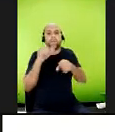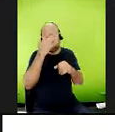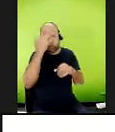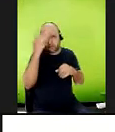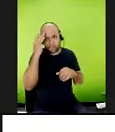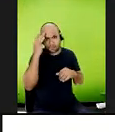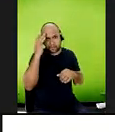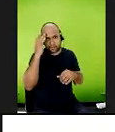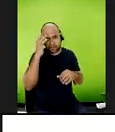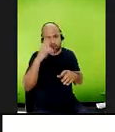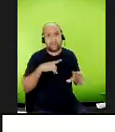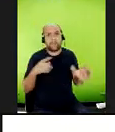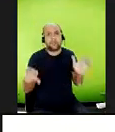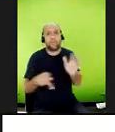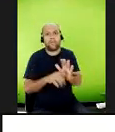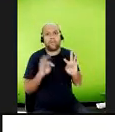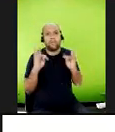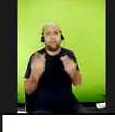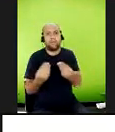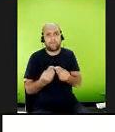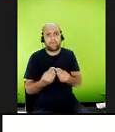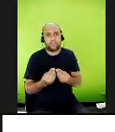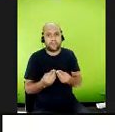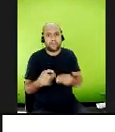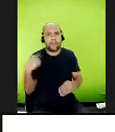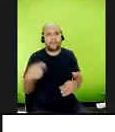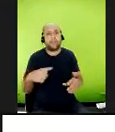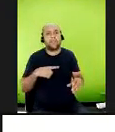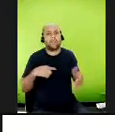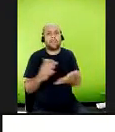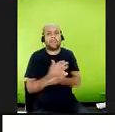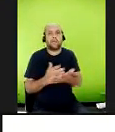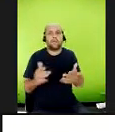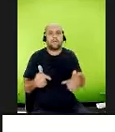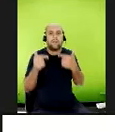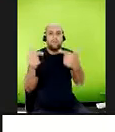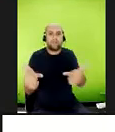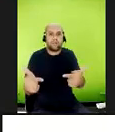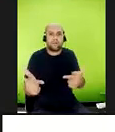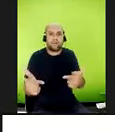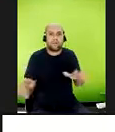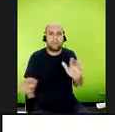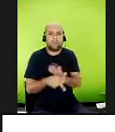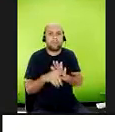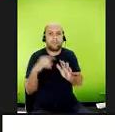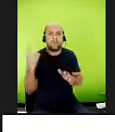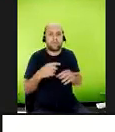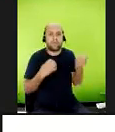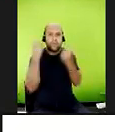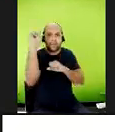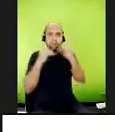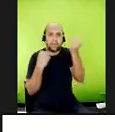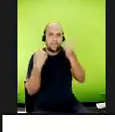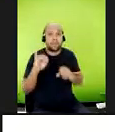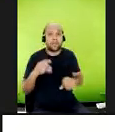e isso de respeito ao todos nós E aí a gente tem algumas ações né que já são tradicionais né a mesa Mas se a gente olhar